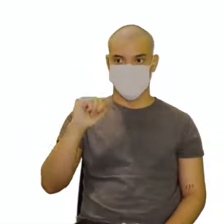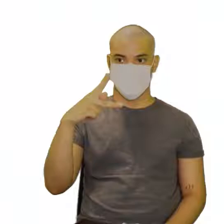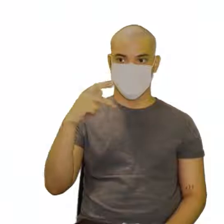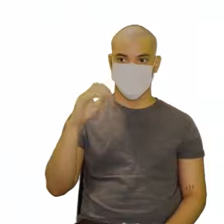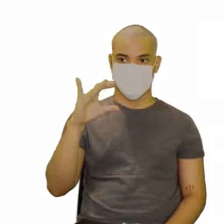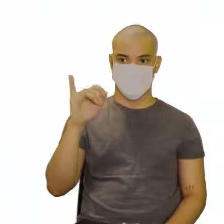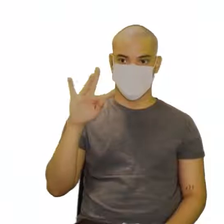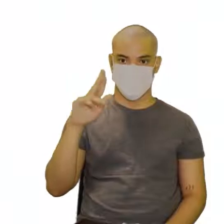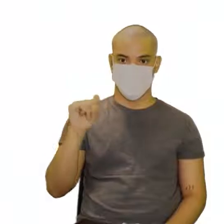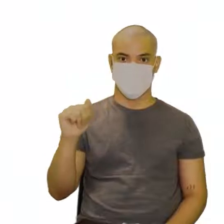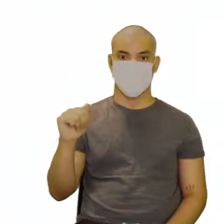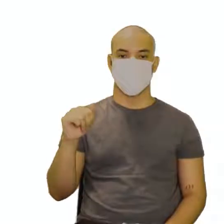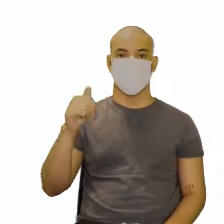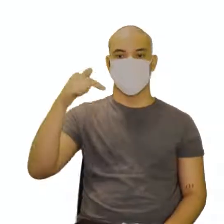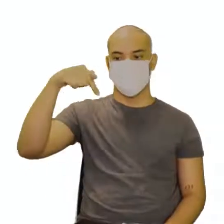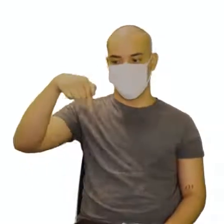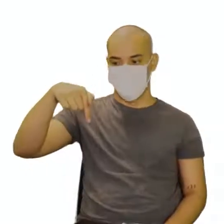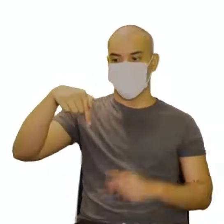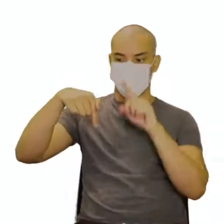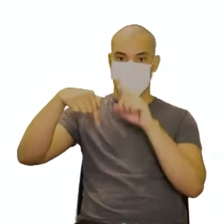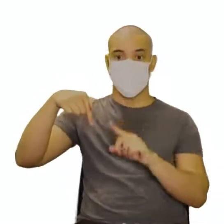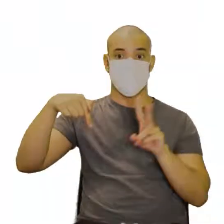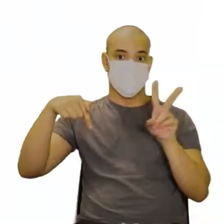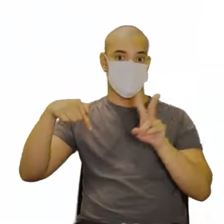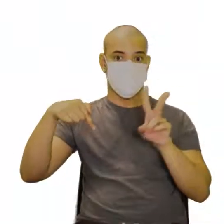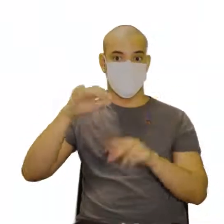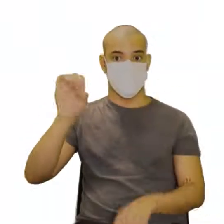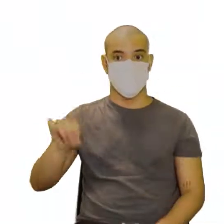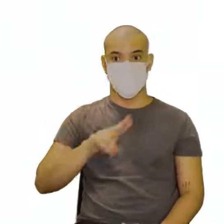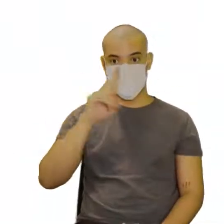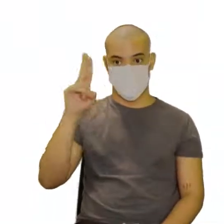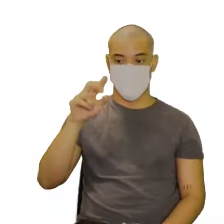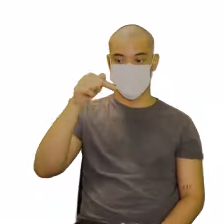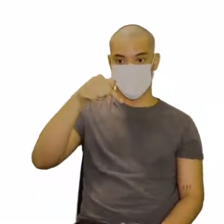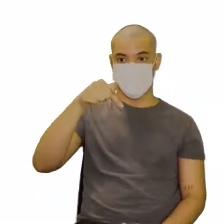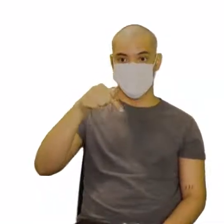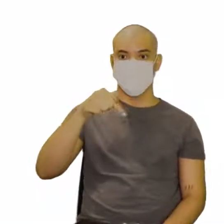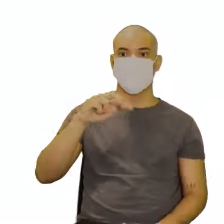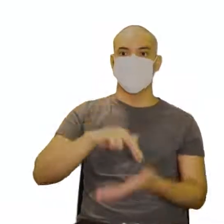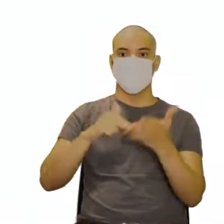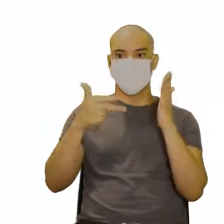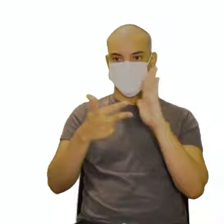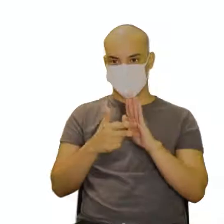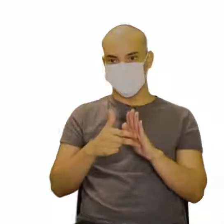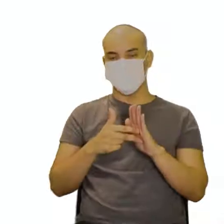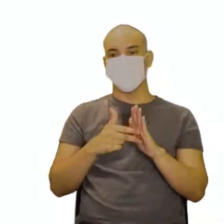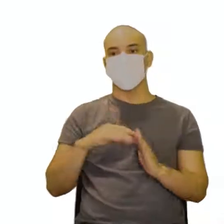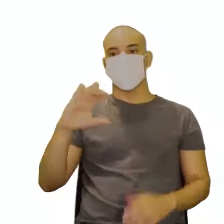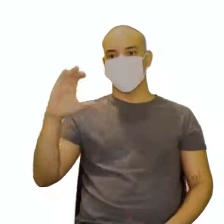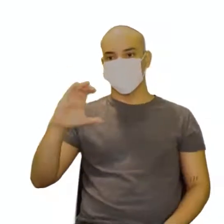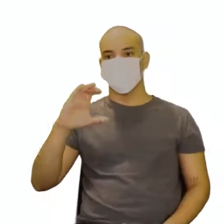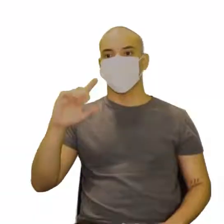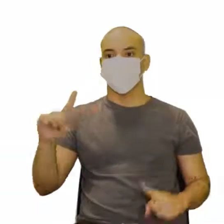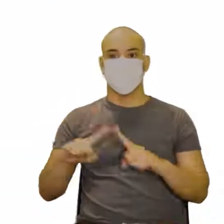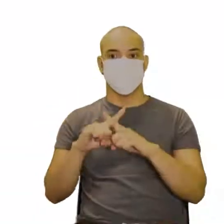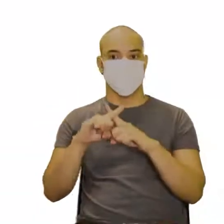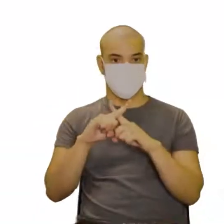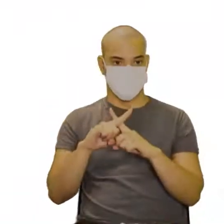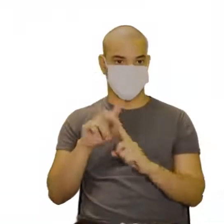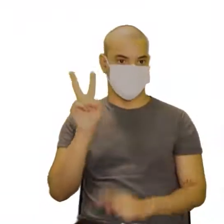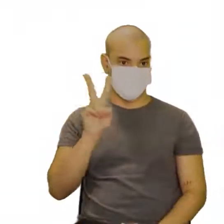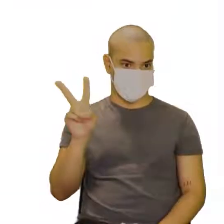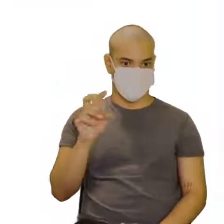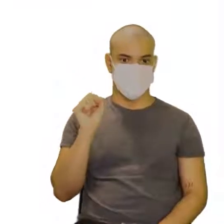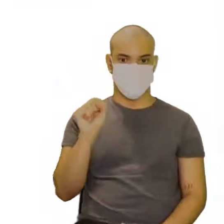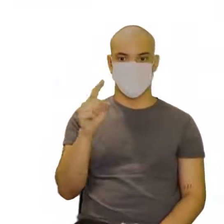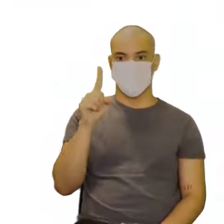é a carga sobre a voltagem, ou que a carga é a capacitância vezes a voltagem, a gente pode escrever dessa forma